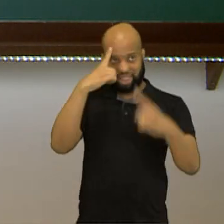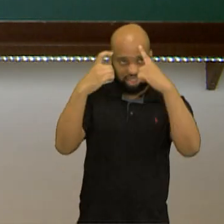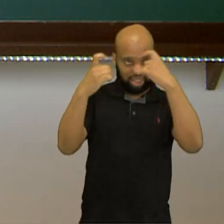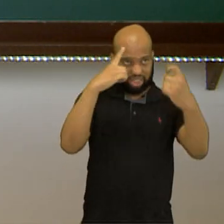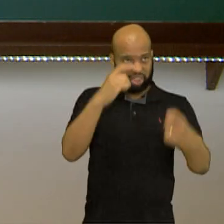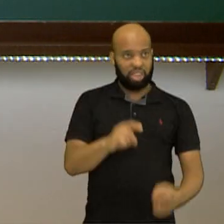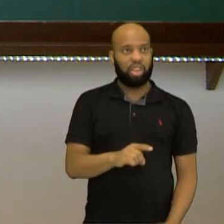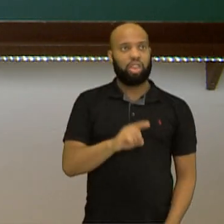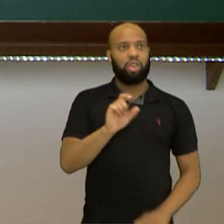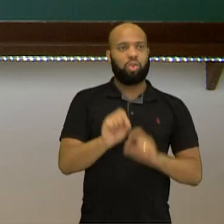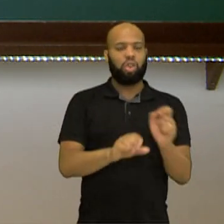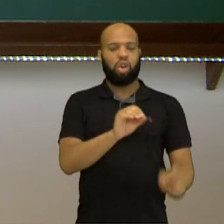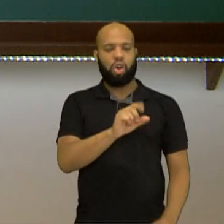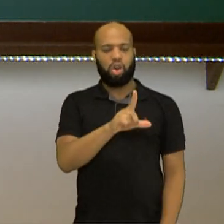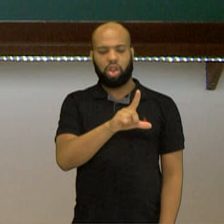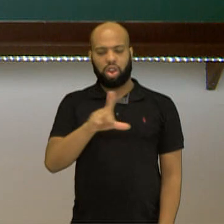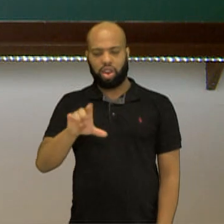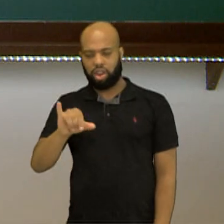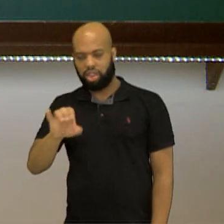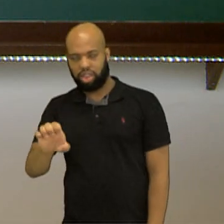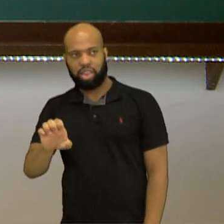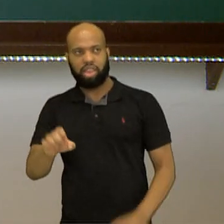o ollie,